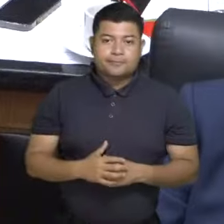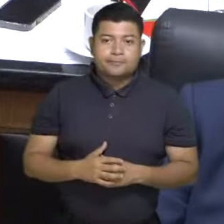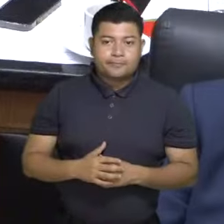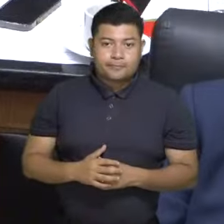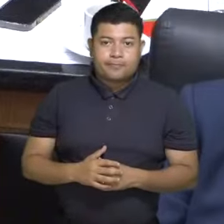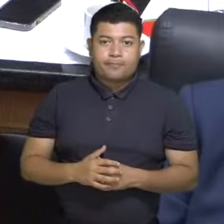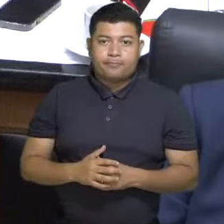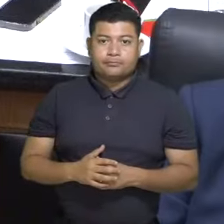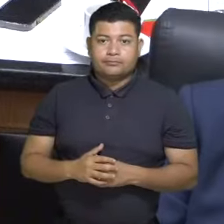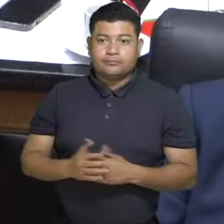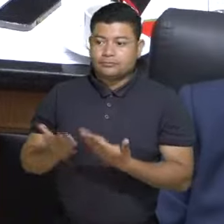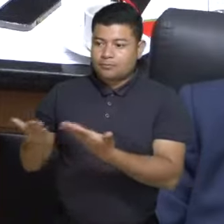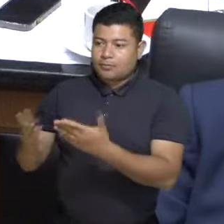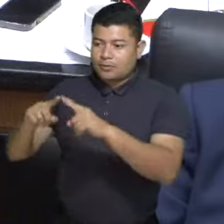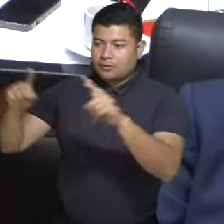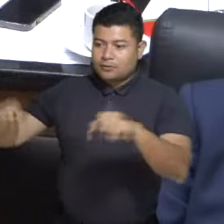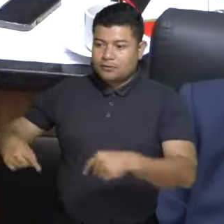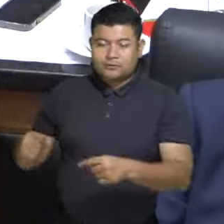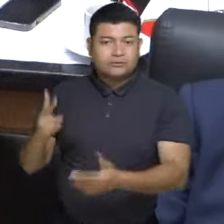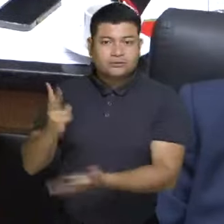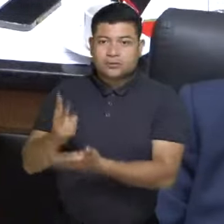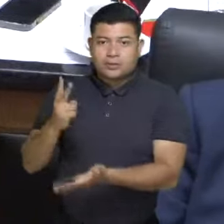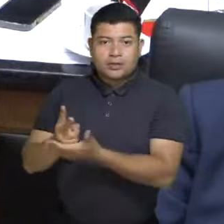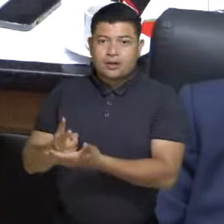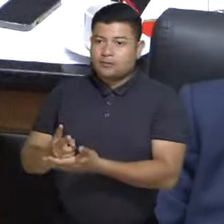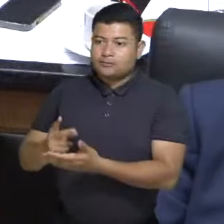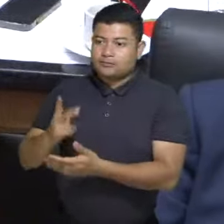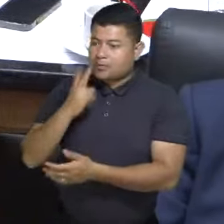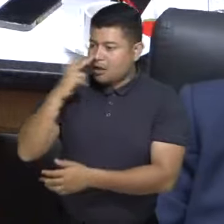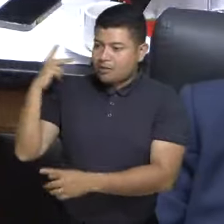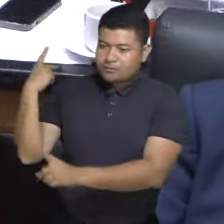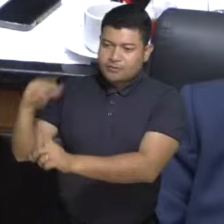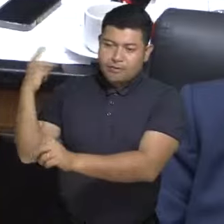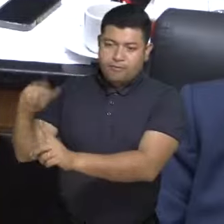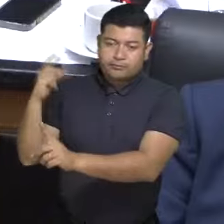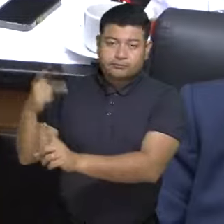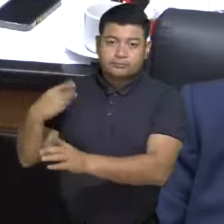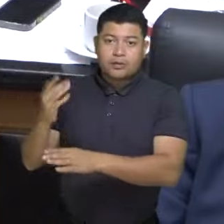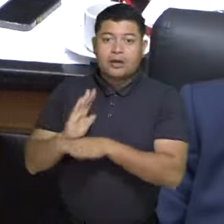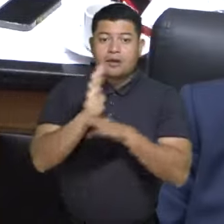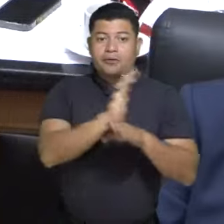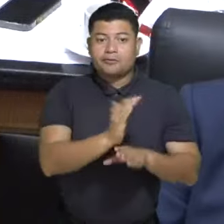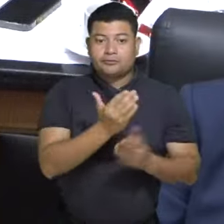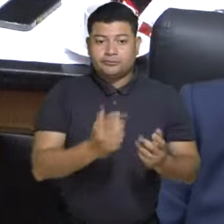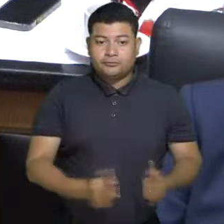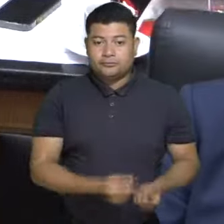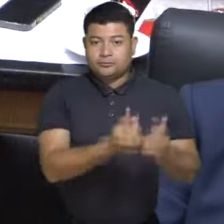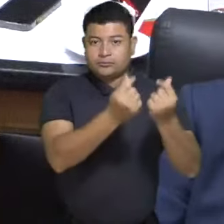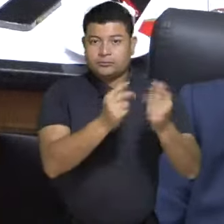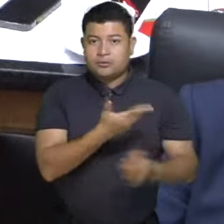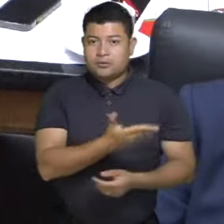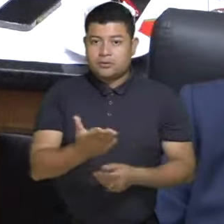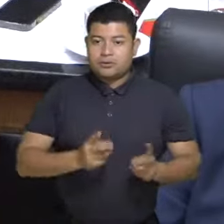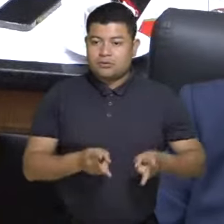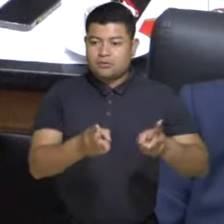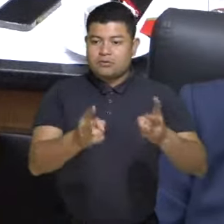o saco de pancada, é o primeiro que apanha para beneficiar os lá de cima, para que continuem nas suas